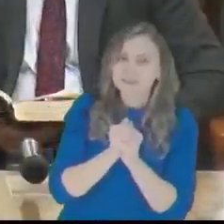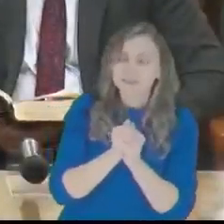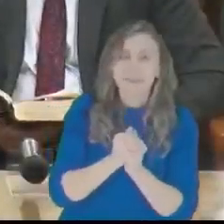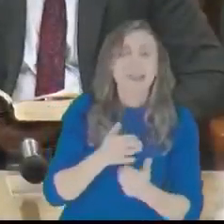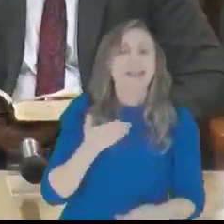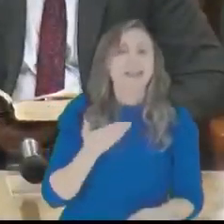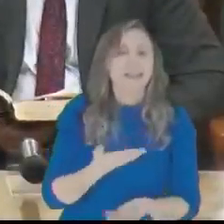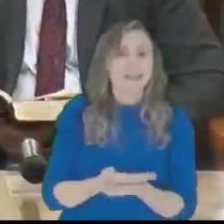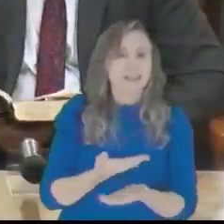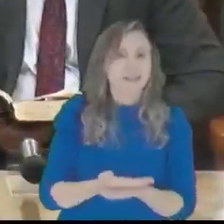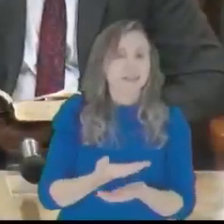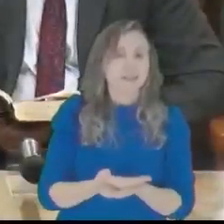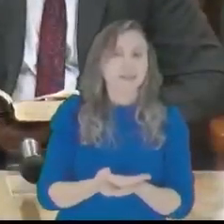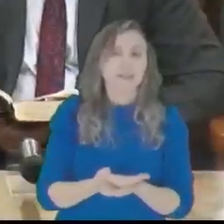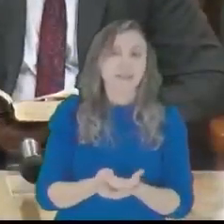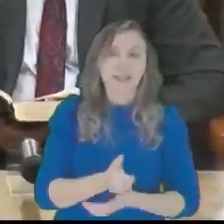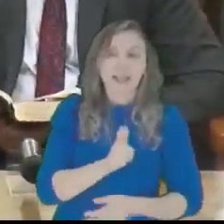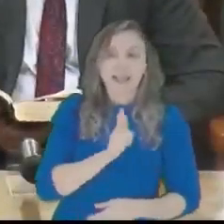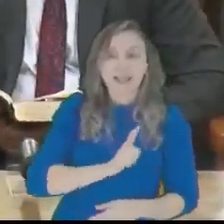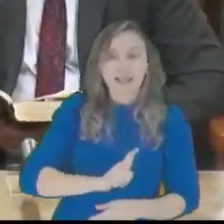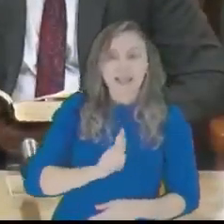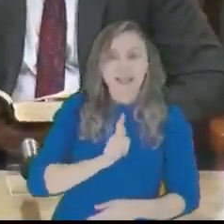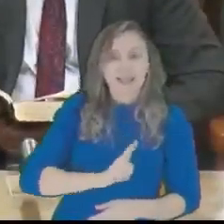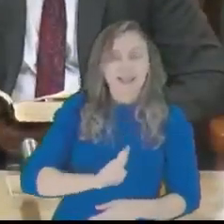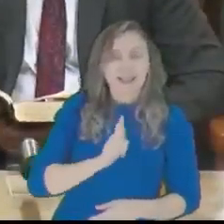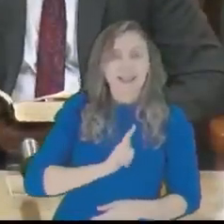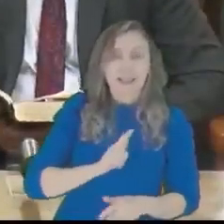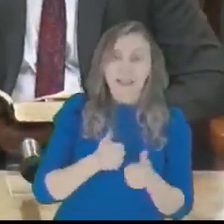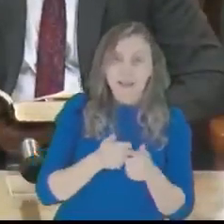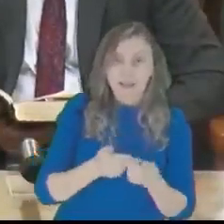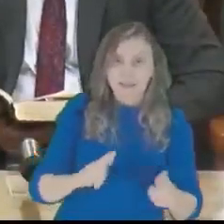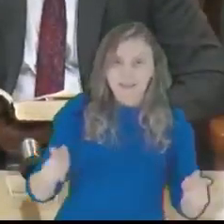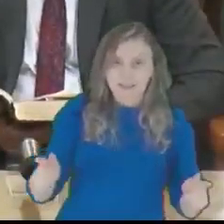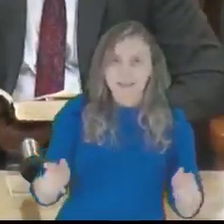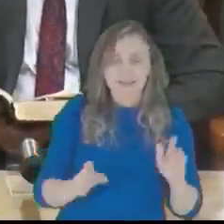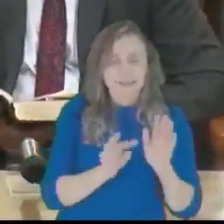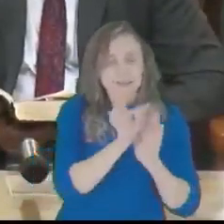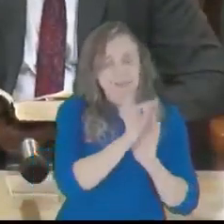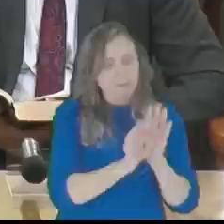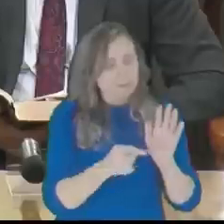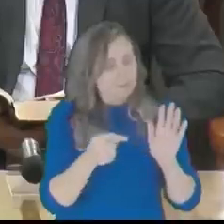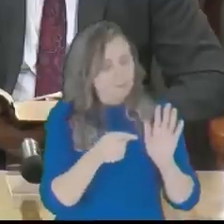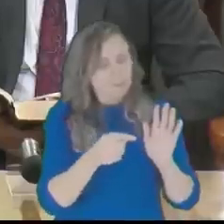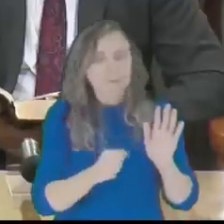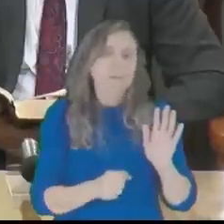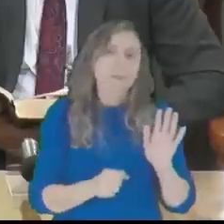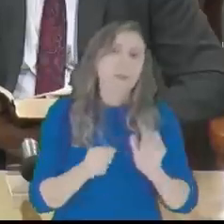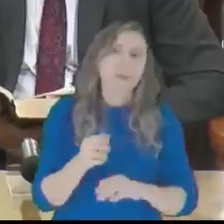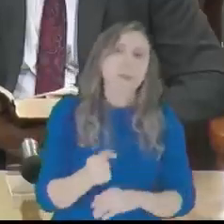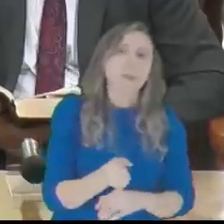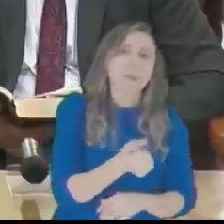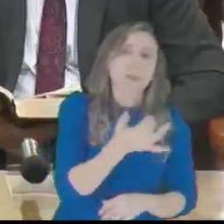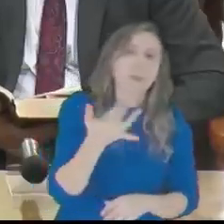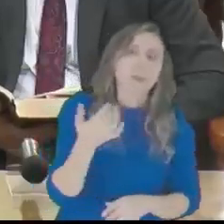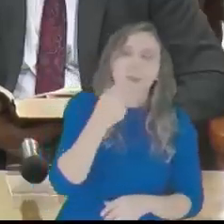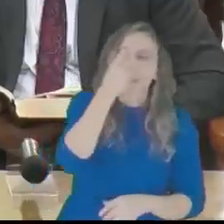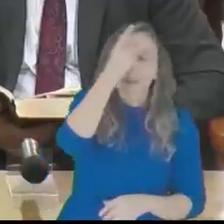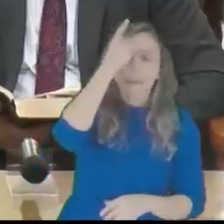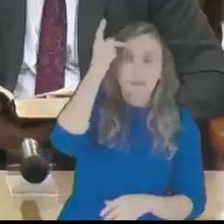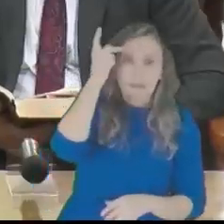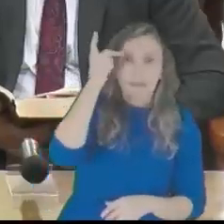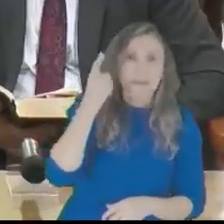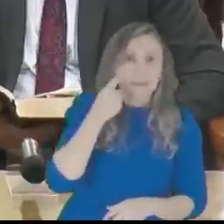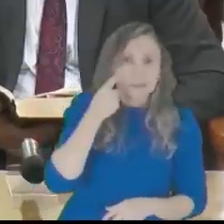estudar gramaticalmente este texto. E quantas pessoas tem aí neste texto? Gramaticalmente, quantas pessoas? Vamos